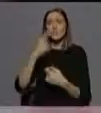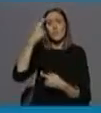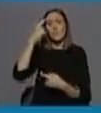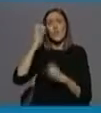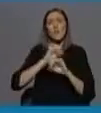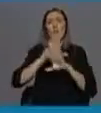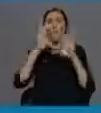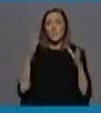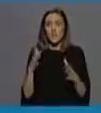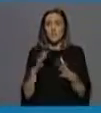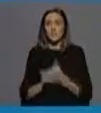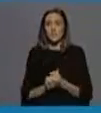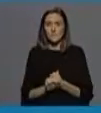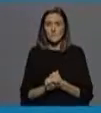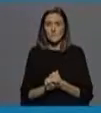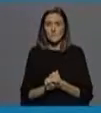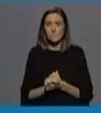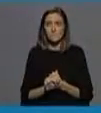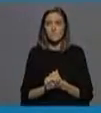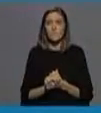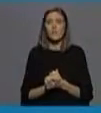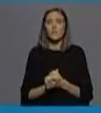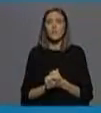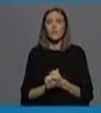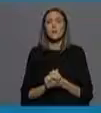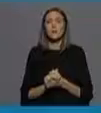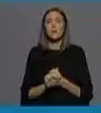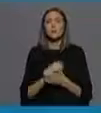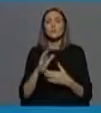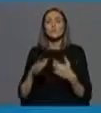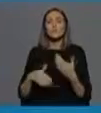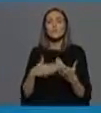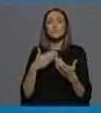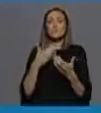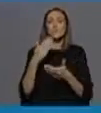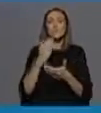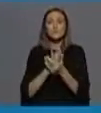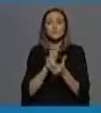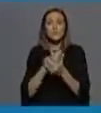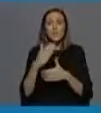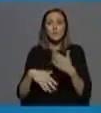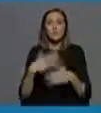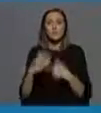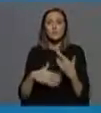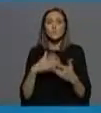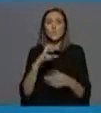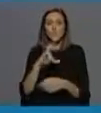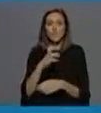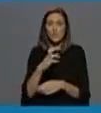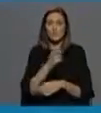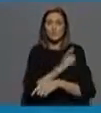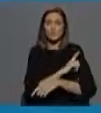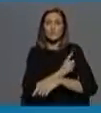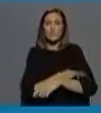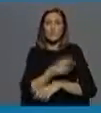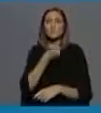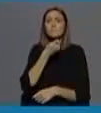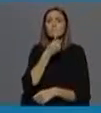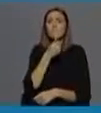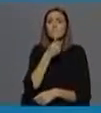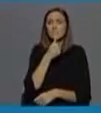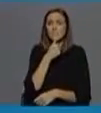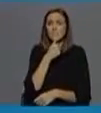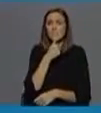Açores. Avançar no processo de atribuição à região de efetivos poderes de decisão e